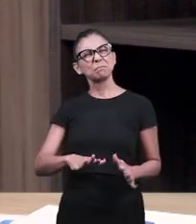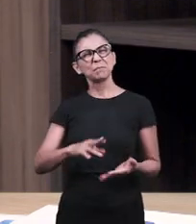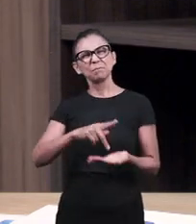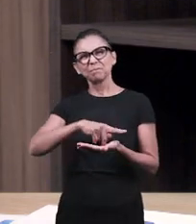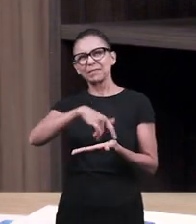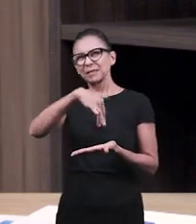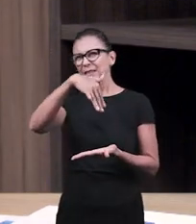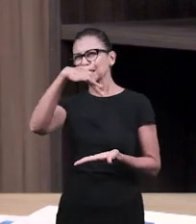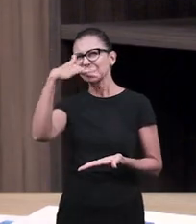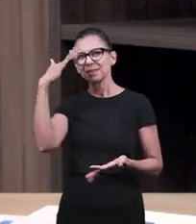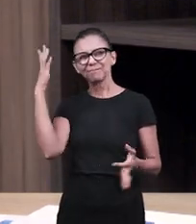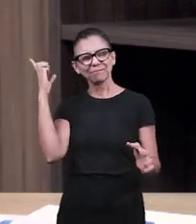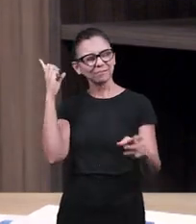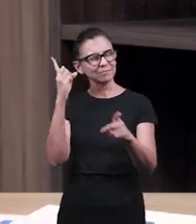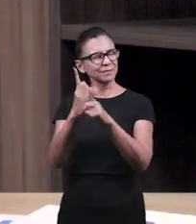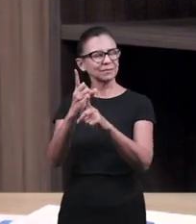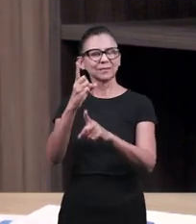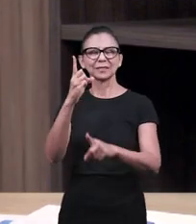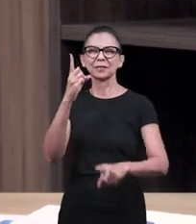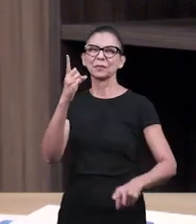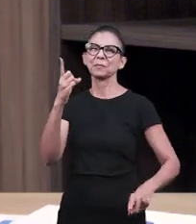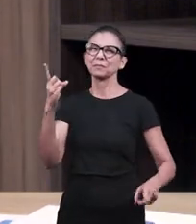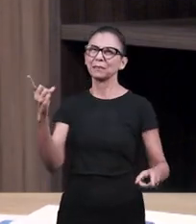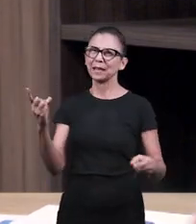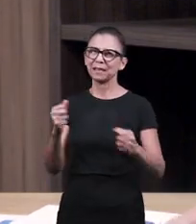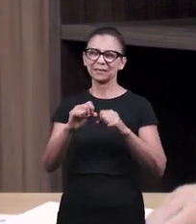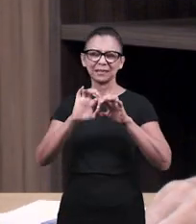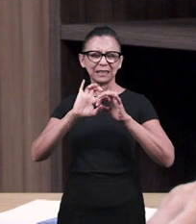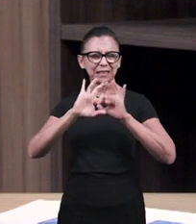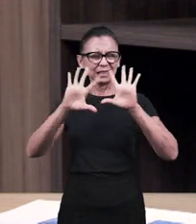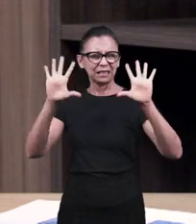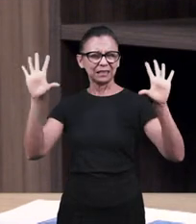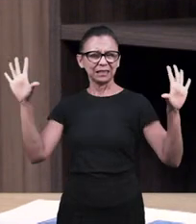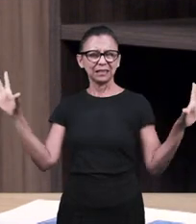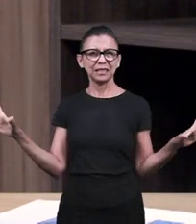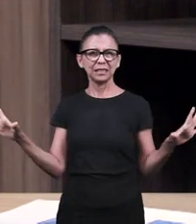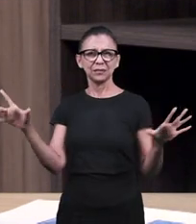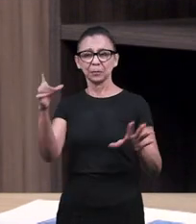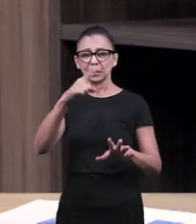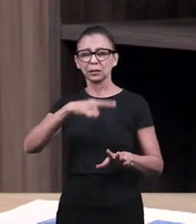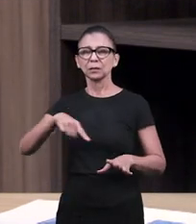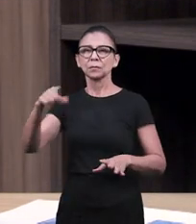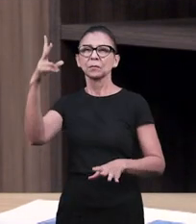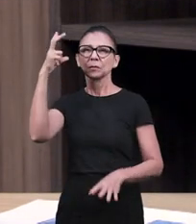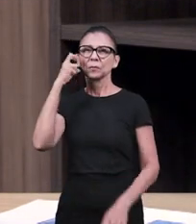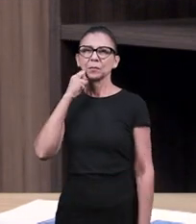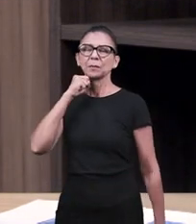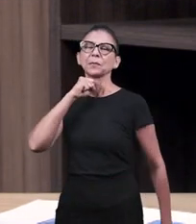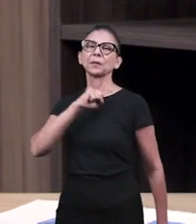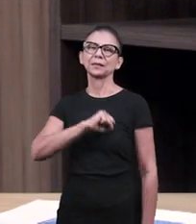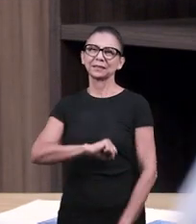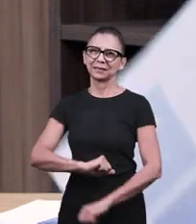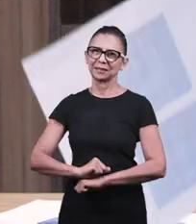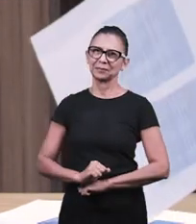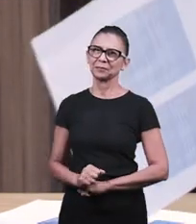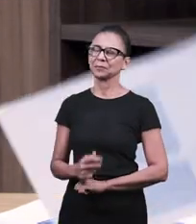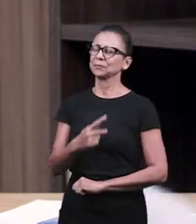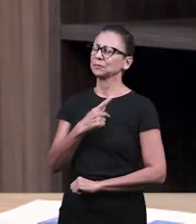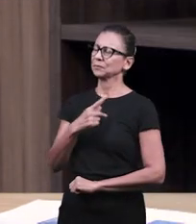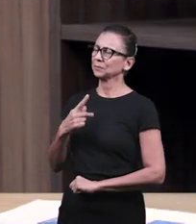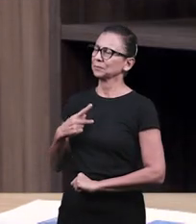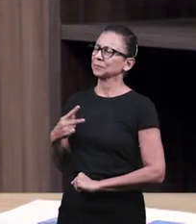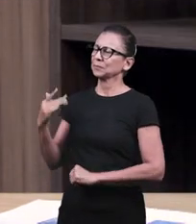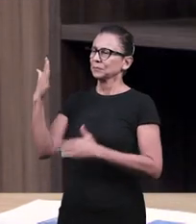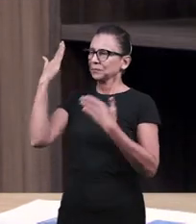esse tesouro descoberto, aberto para que possamos tomar posse dele. Pastor